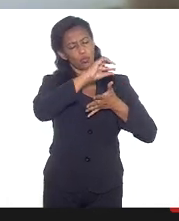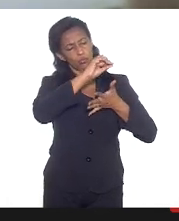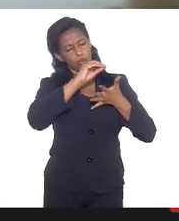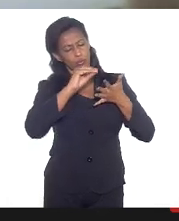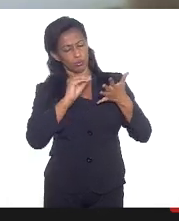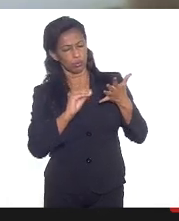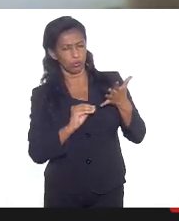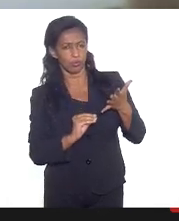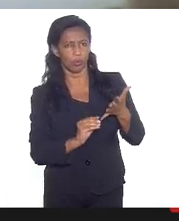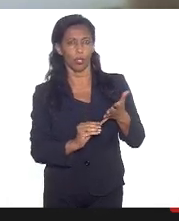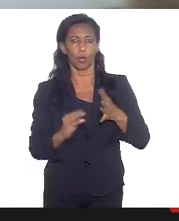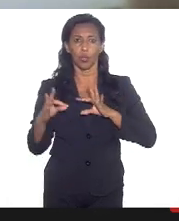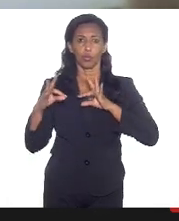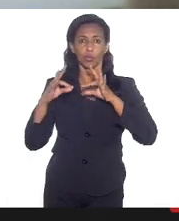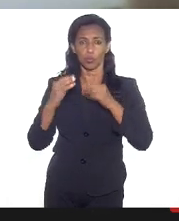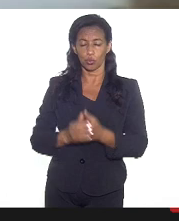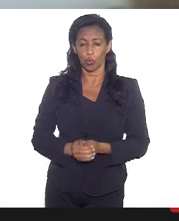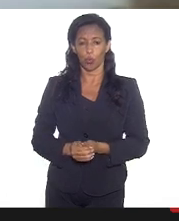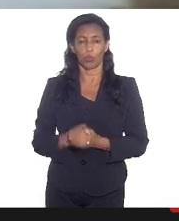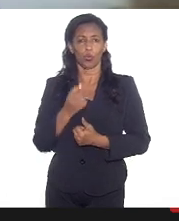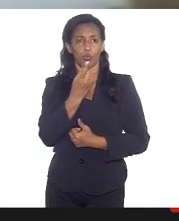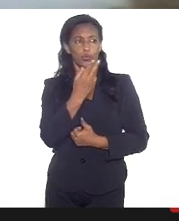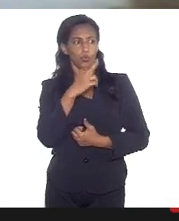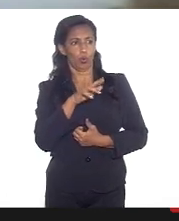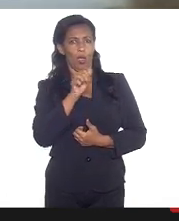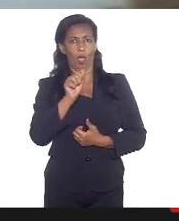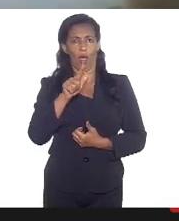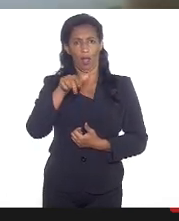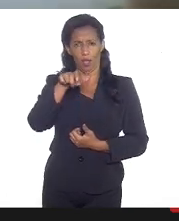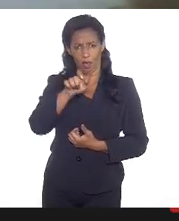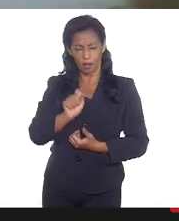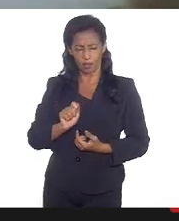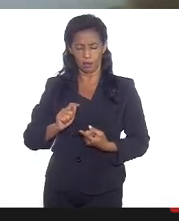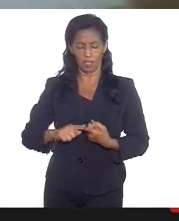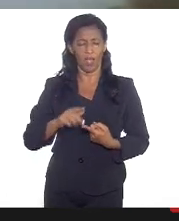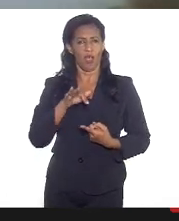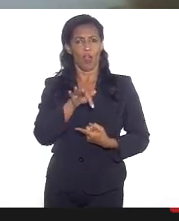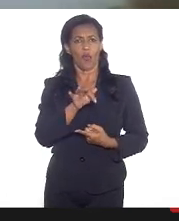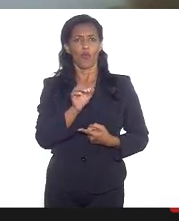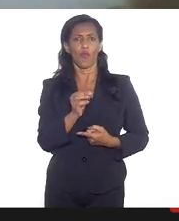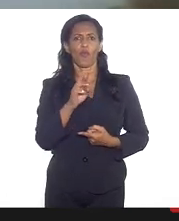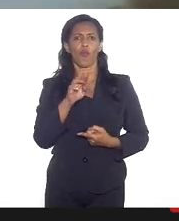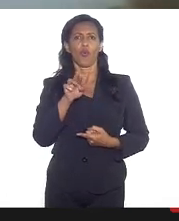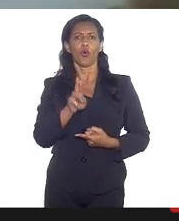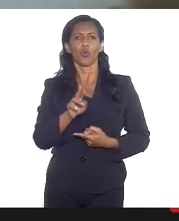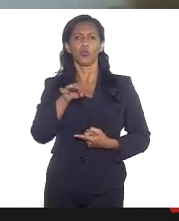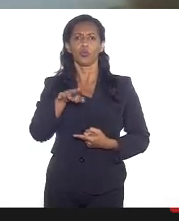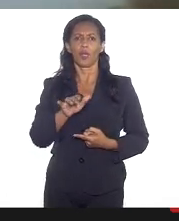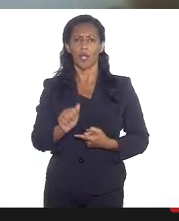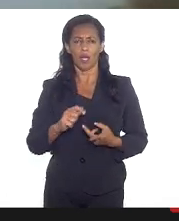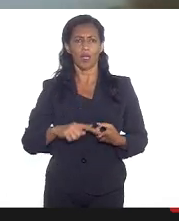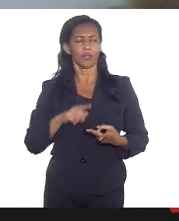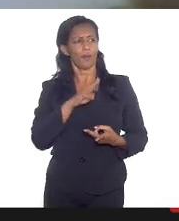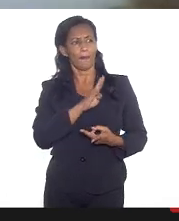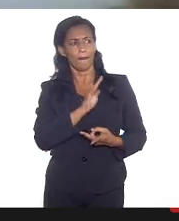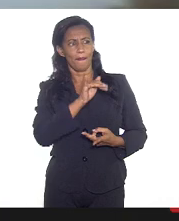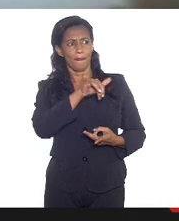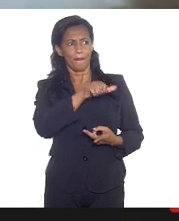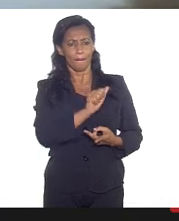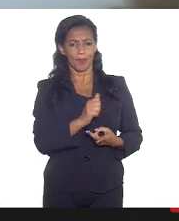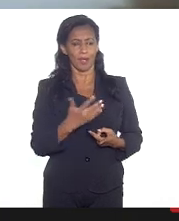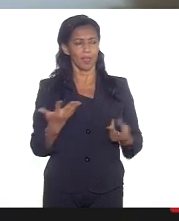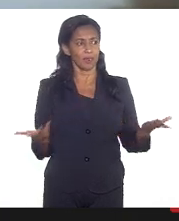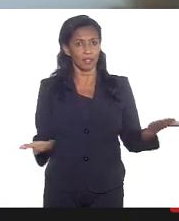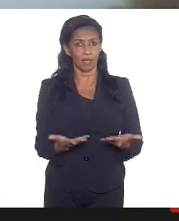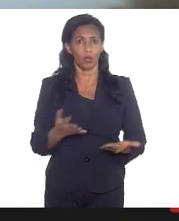estão sendo trazidos pelo doutor Alex, pelo Fortunato, pela Bia, e agora